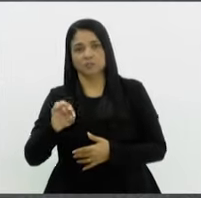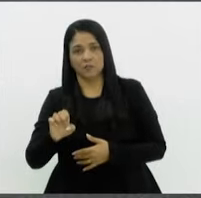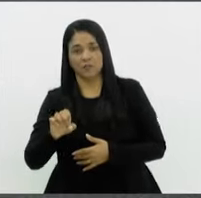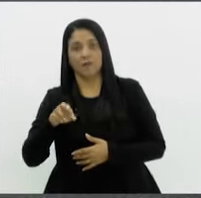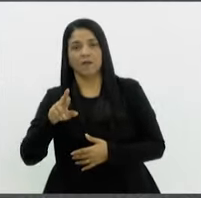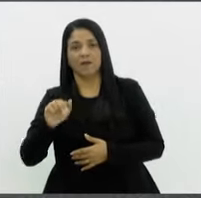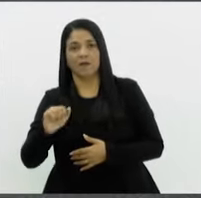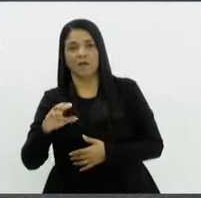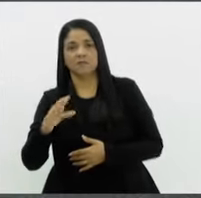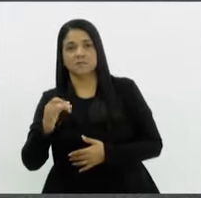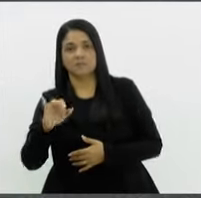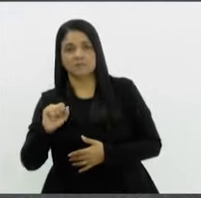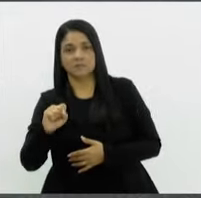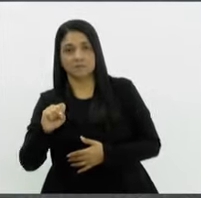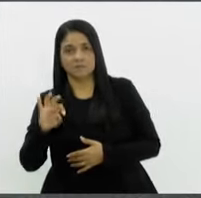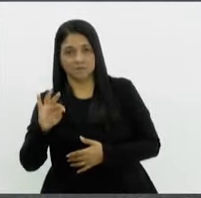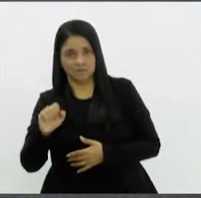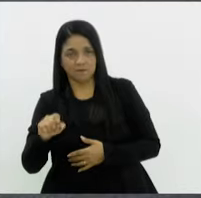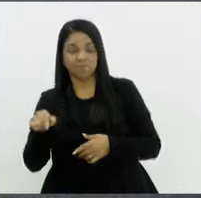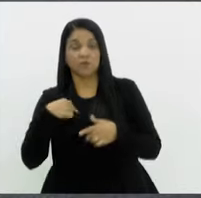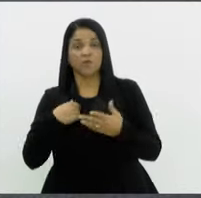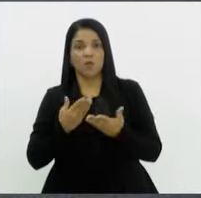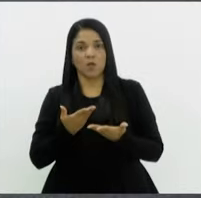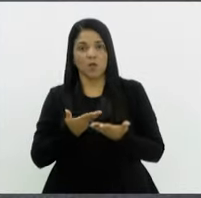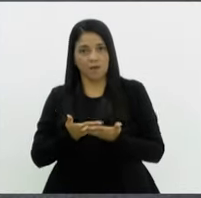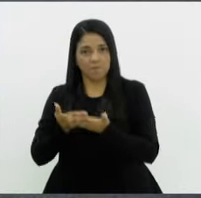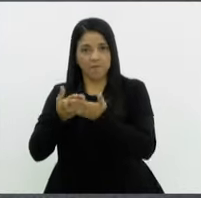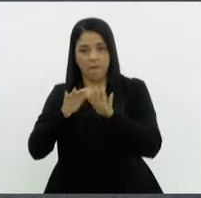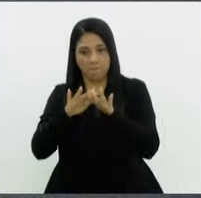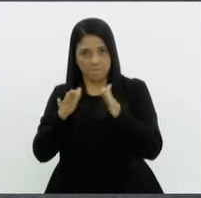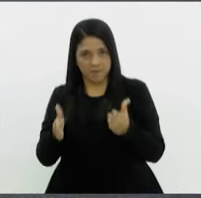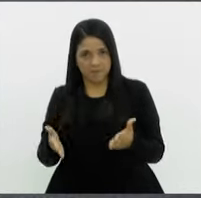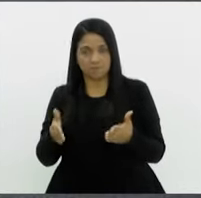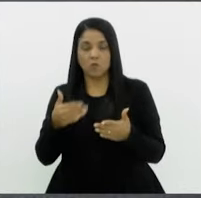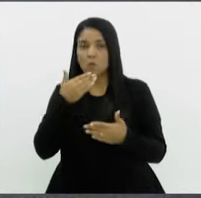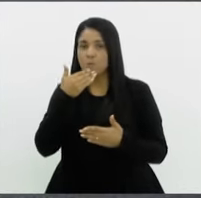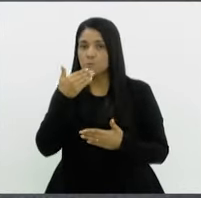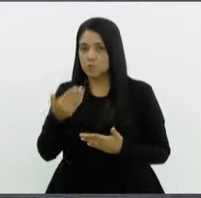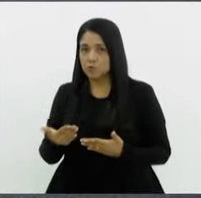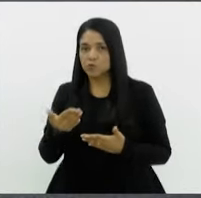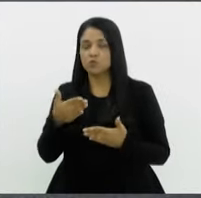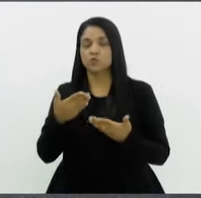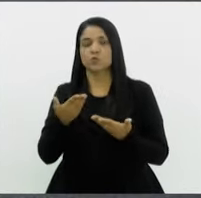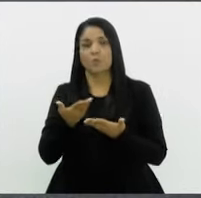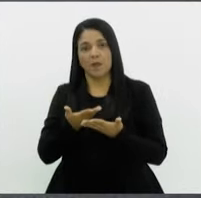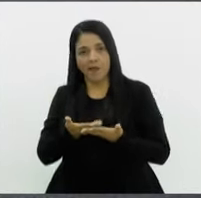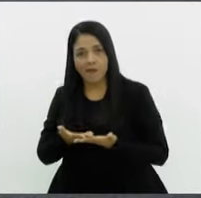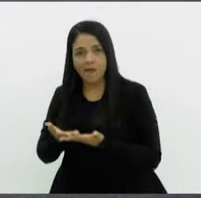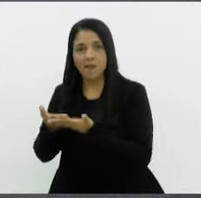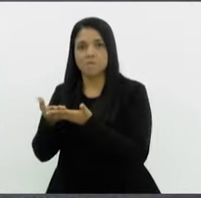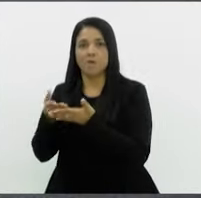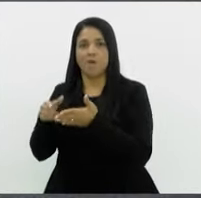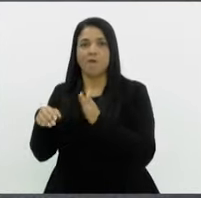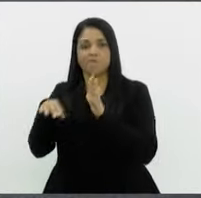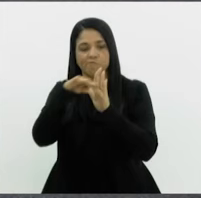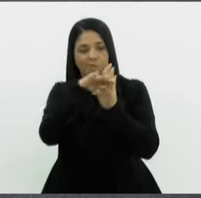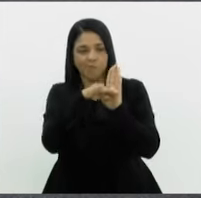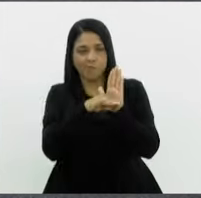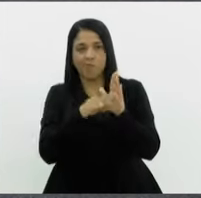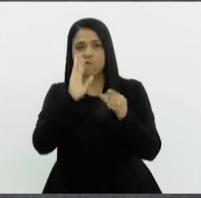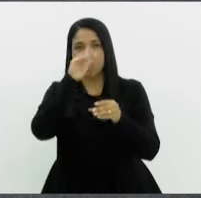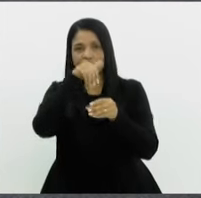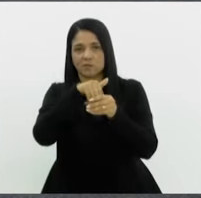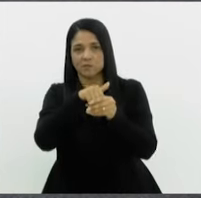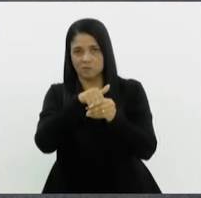vou encaminhar à mesa o pedido para que possa encaminhar e a gente colocar em votação o